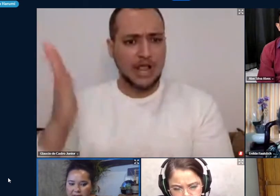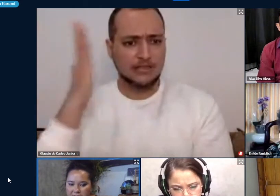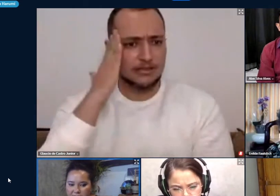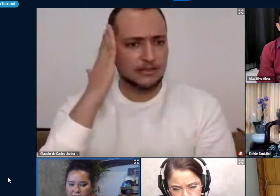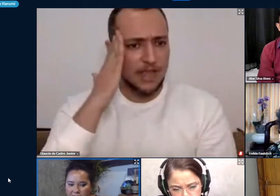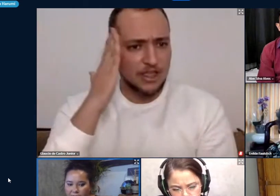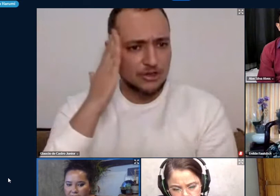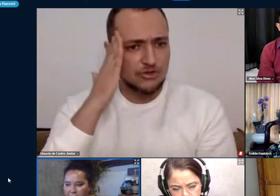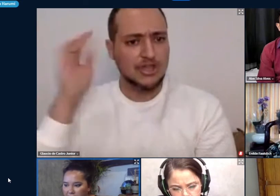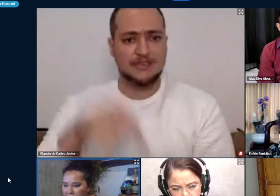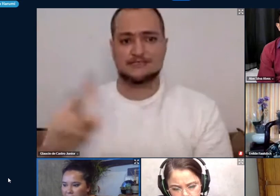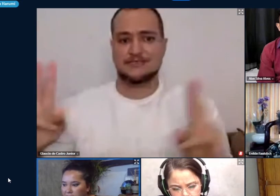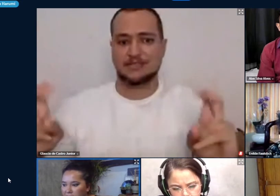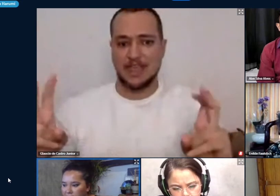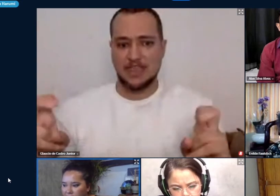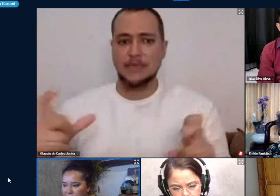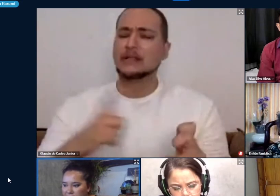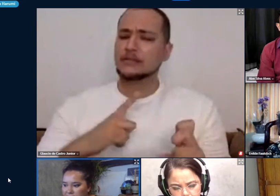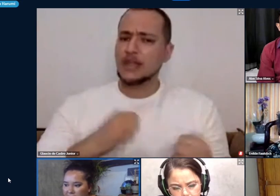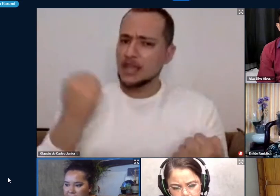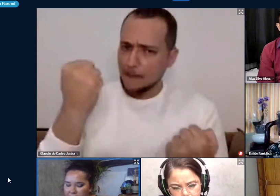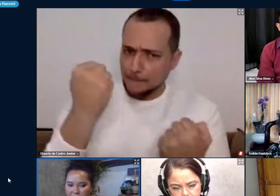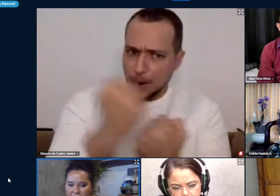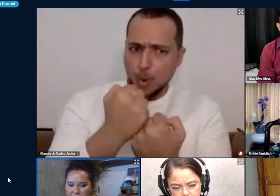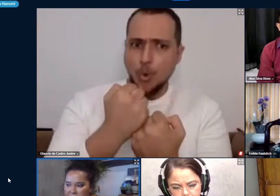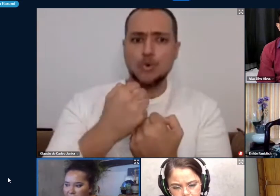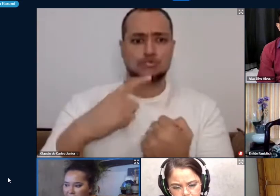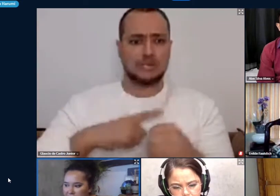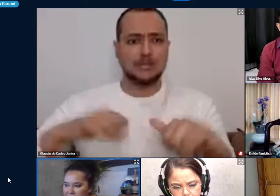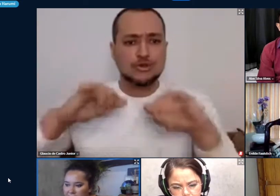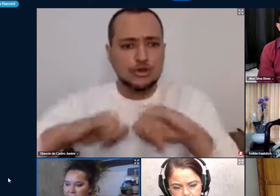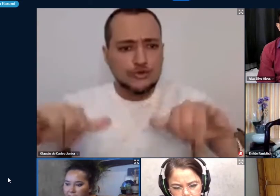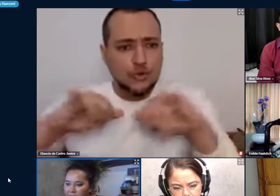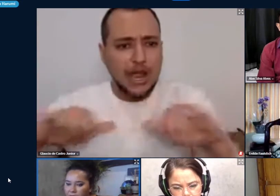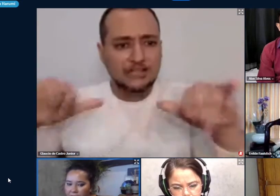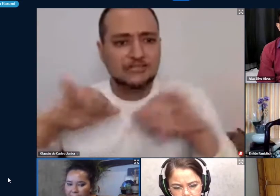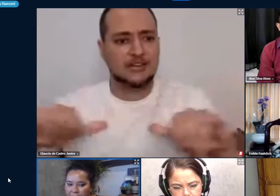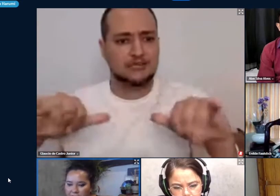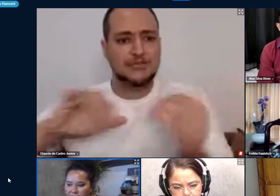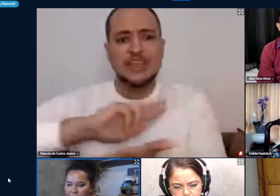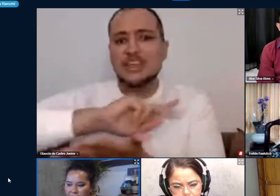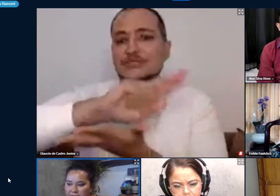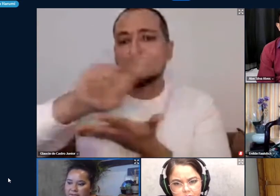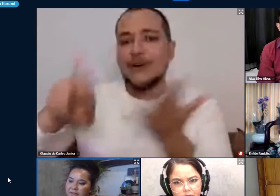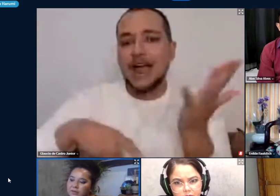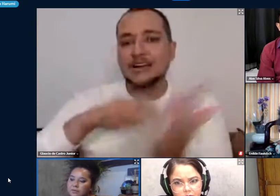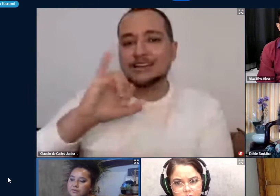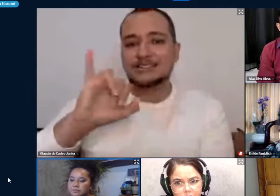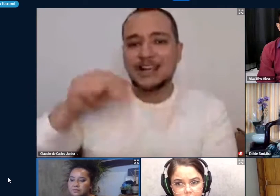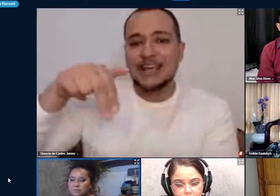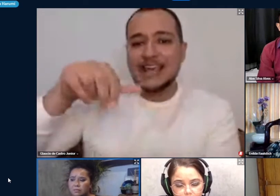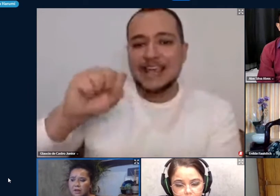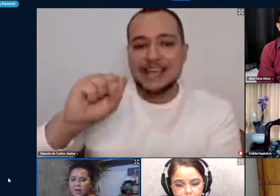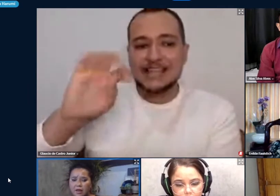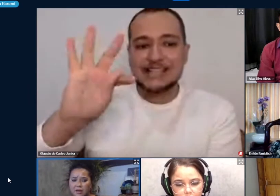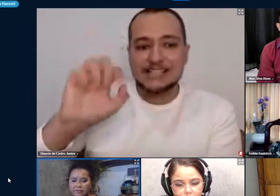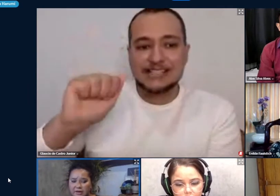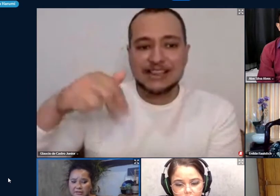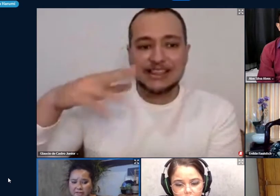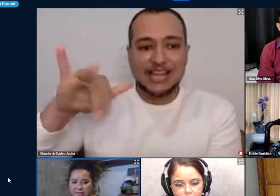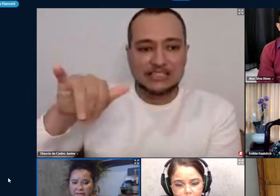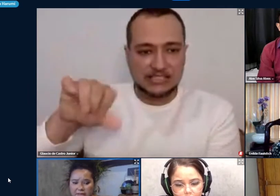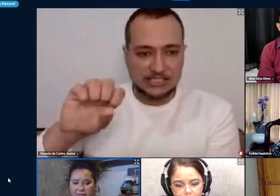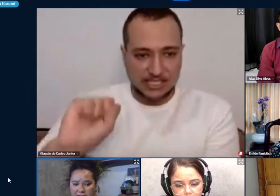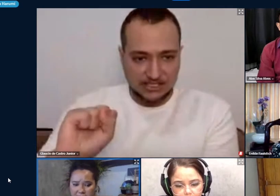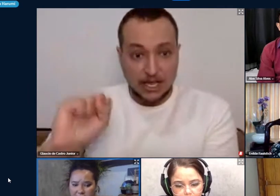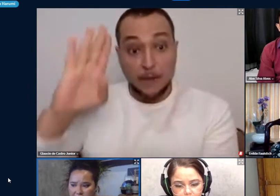bem claras na UNB, em outras áreas bem consolidadas, da divulgação em